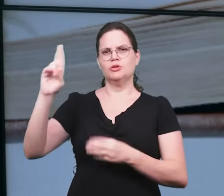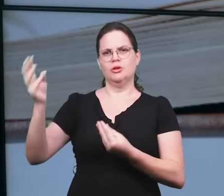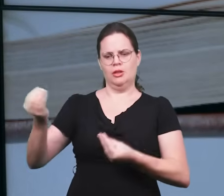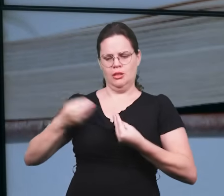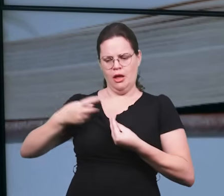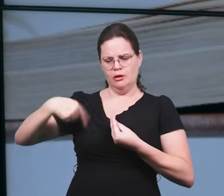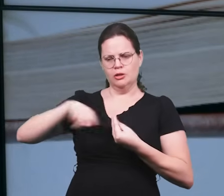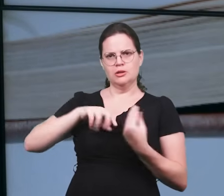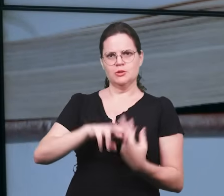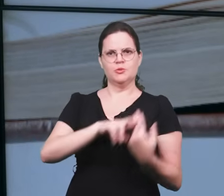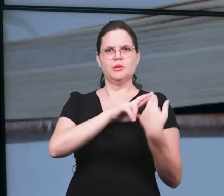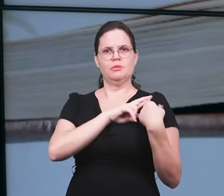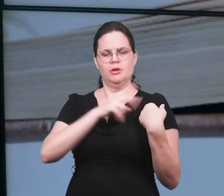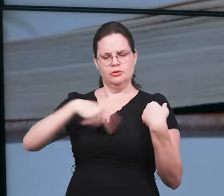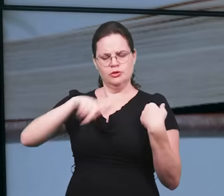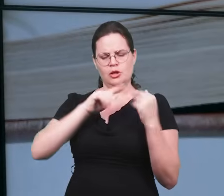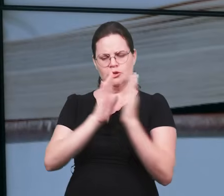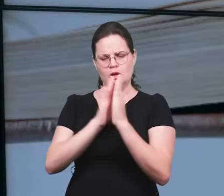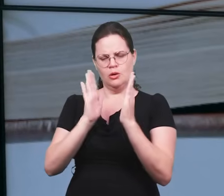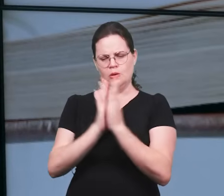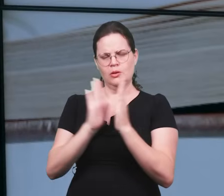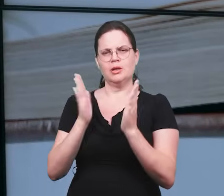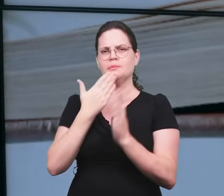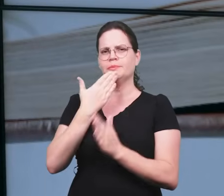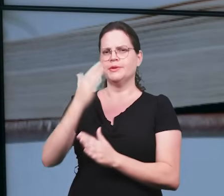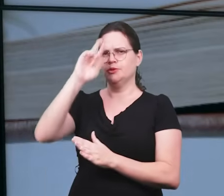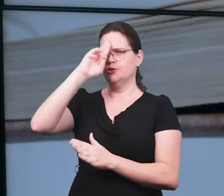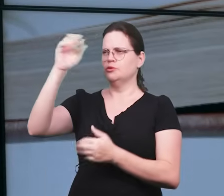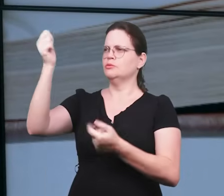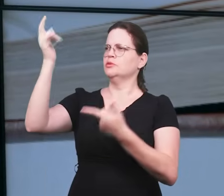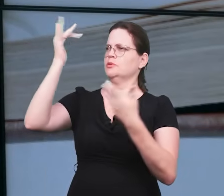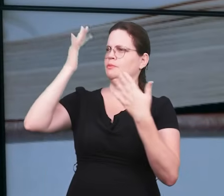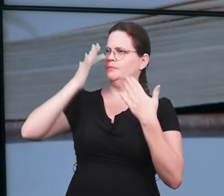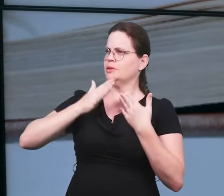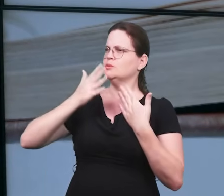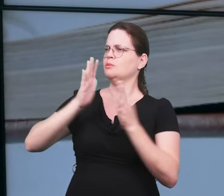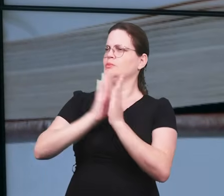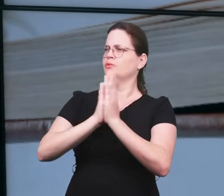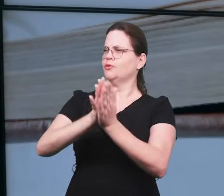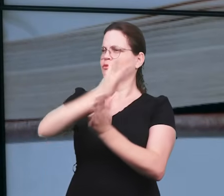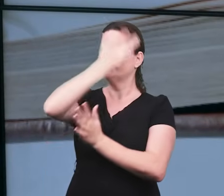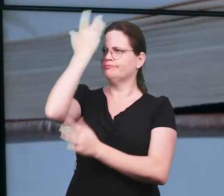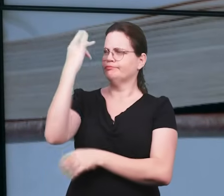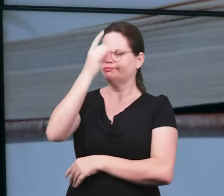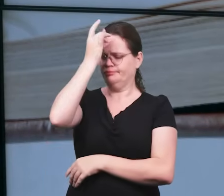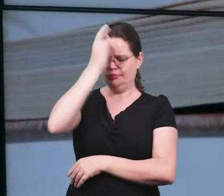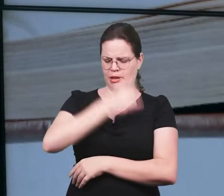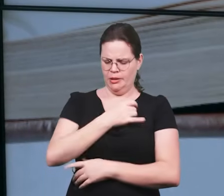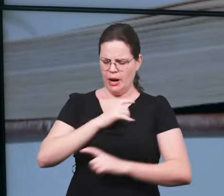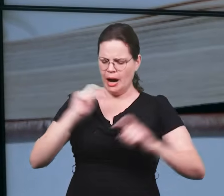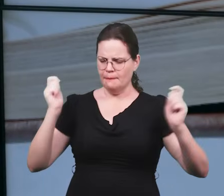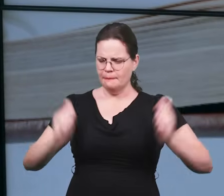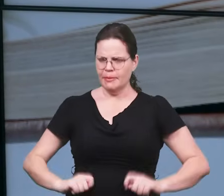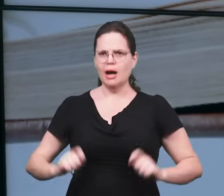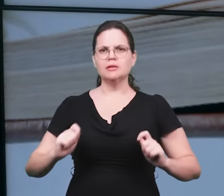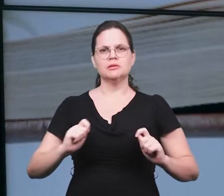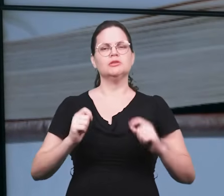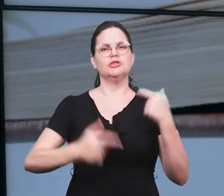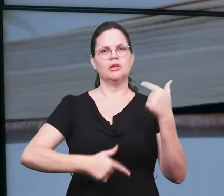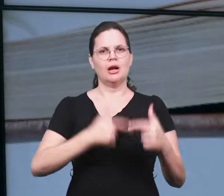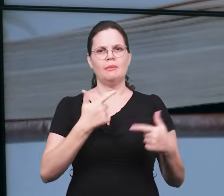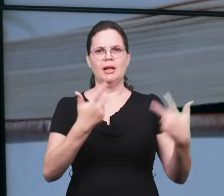mão, que nós oremos ao Senhor, peçamos ao Senhor que nos encha do seu Espírito para que nós sejamos como